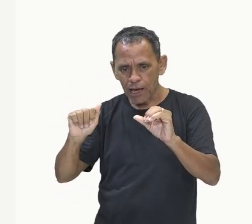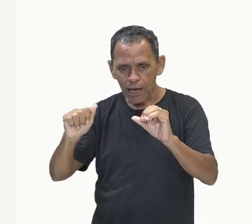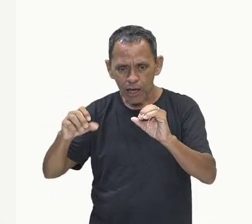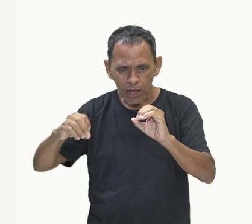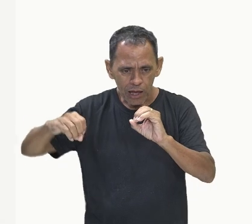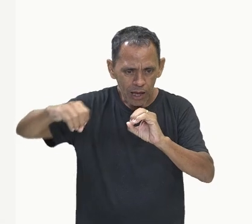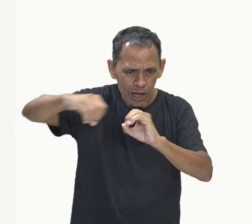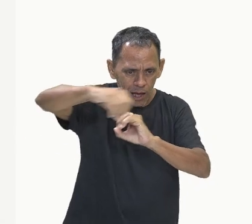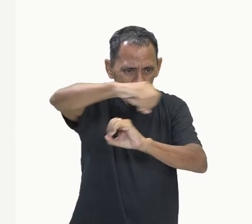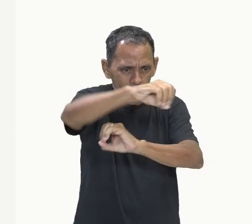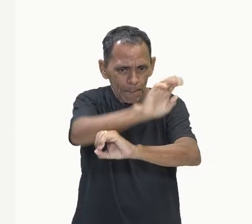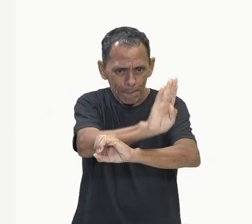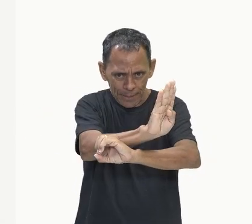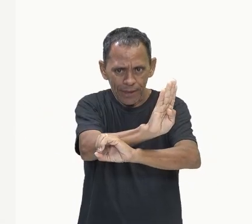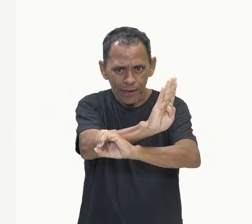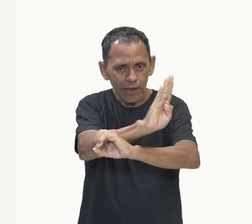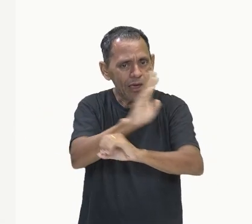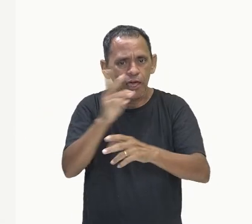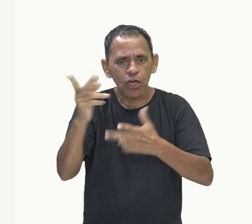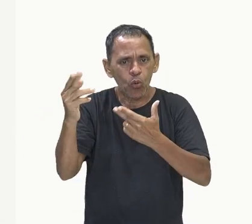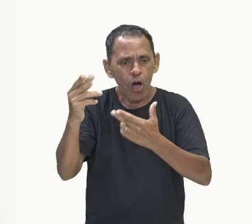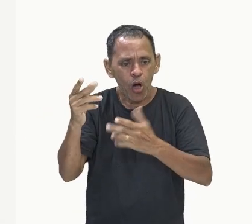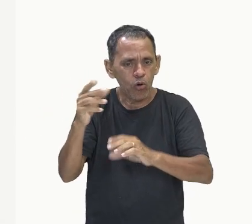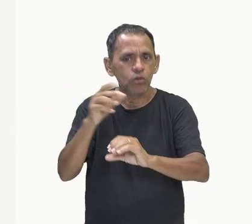se leva da posição I para a posição J.